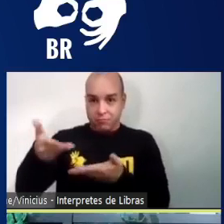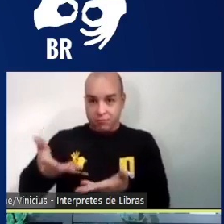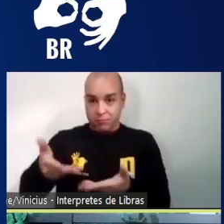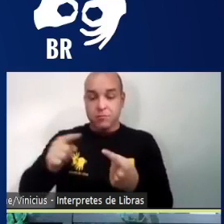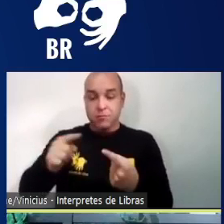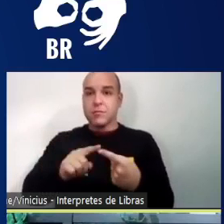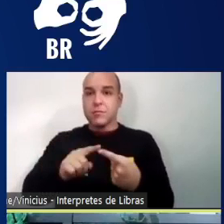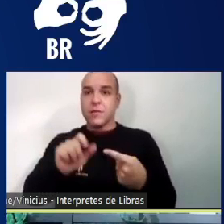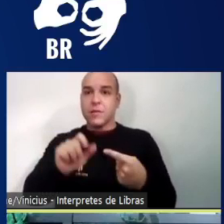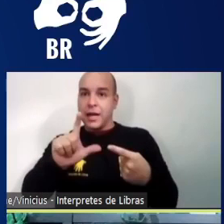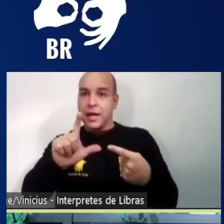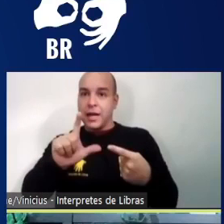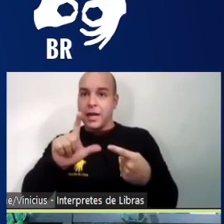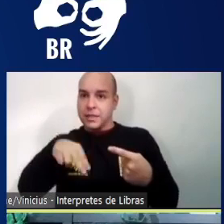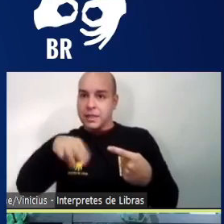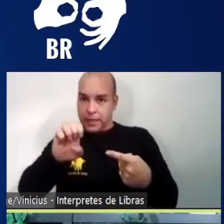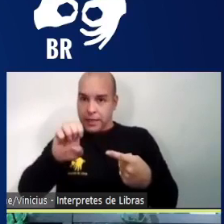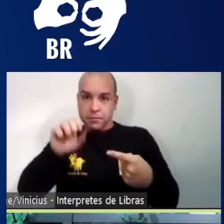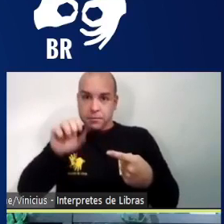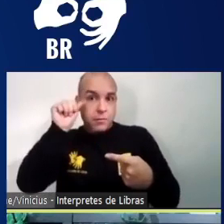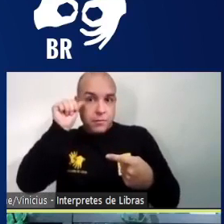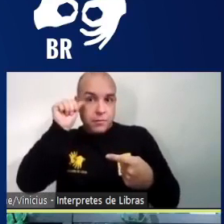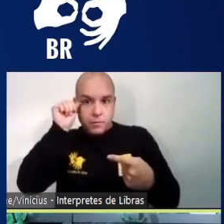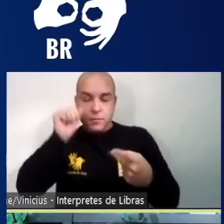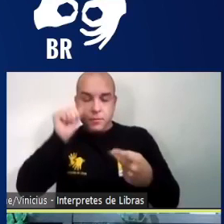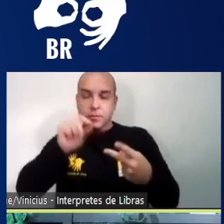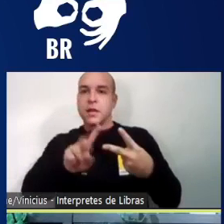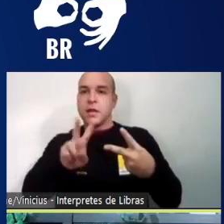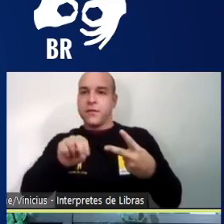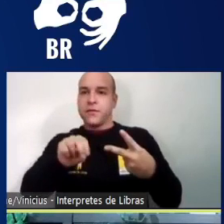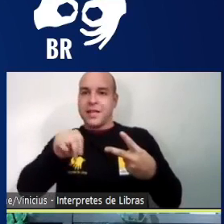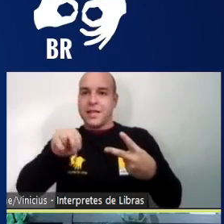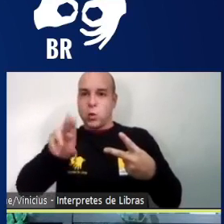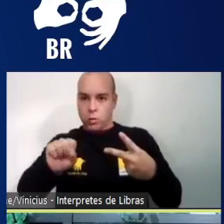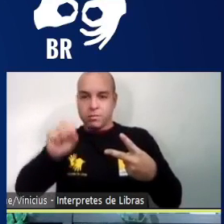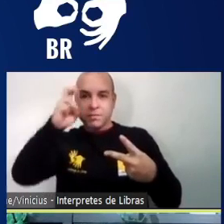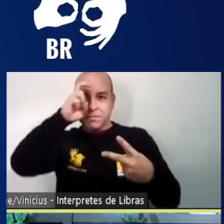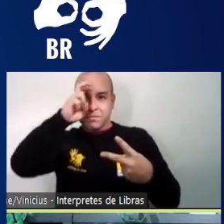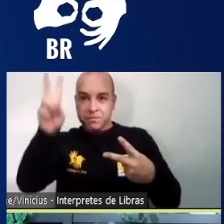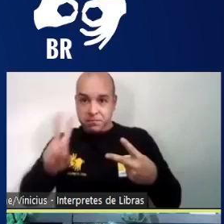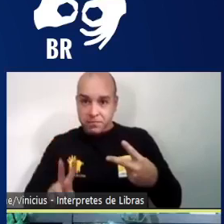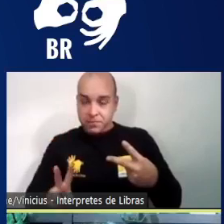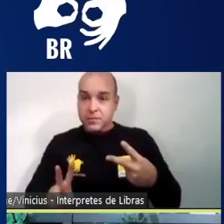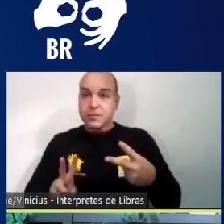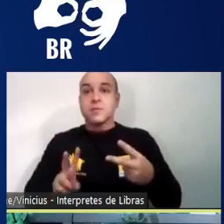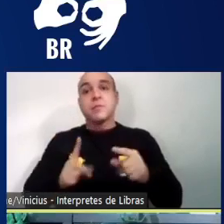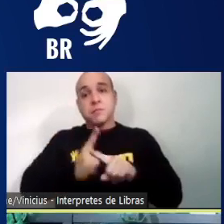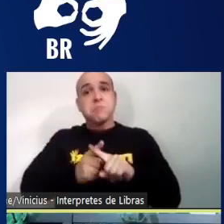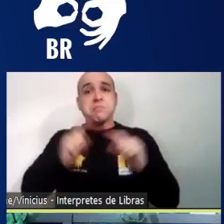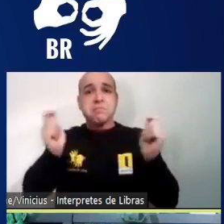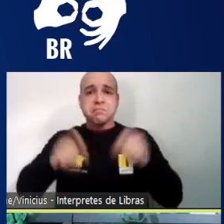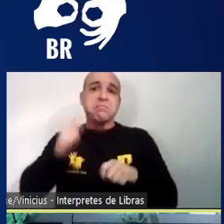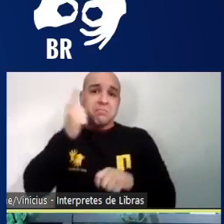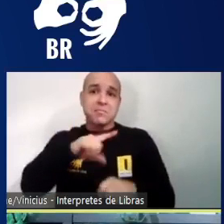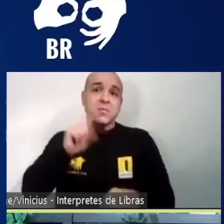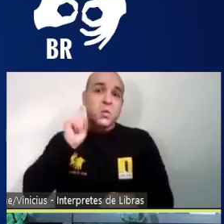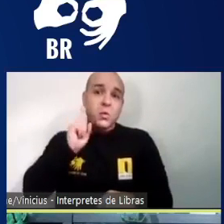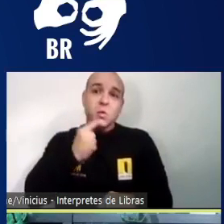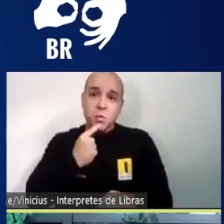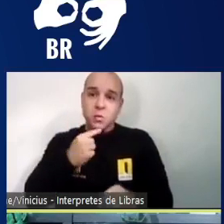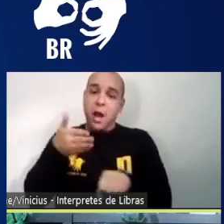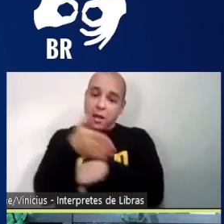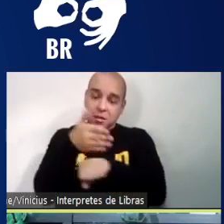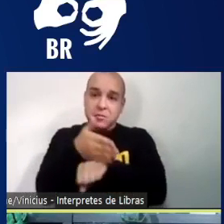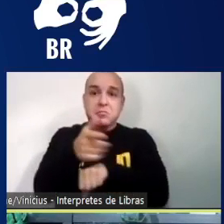interpretação na língua brasileira de sinais, tão importante para que a gente possa levar a